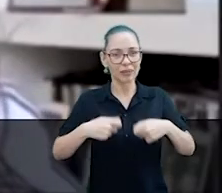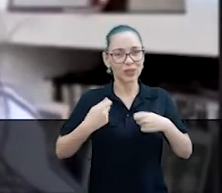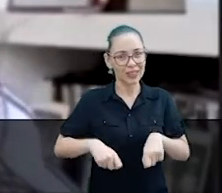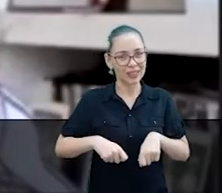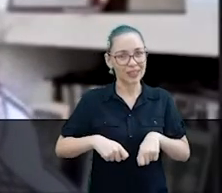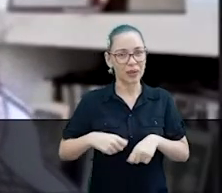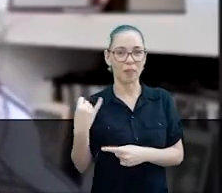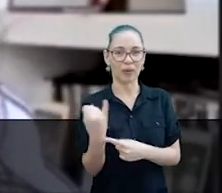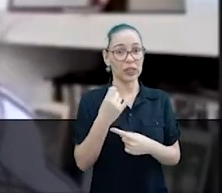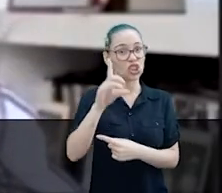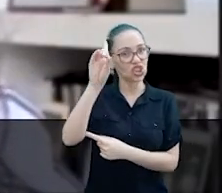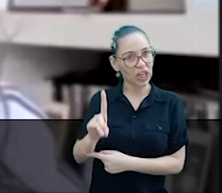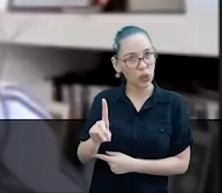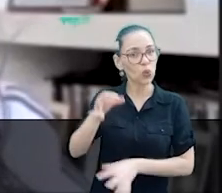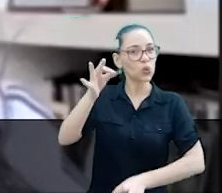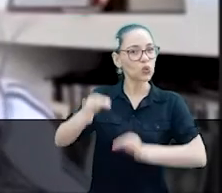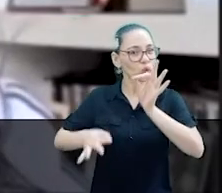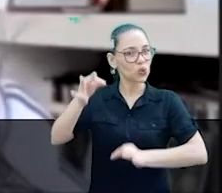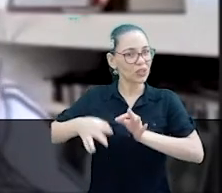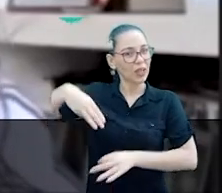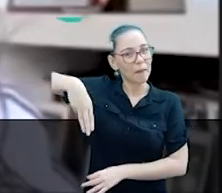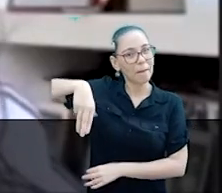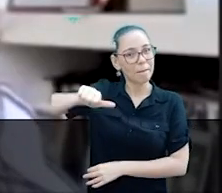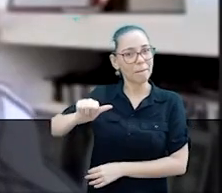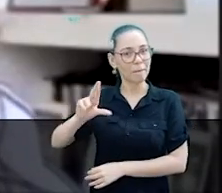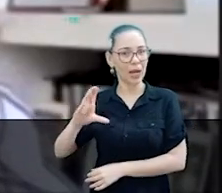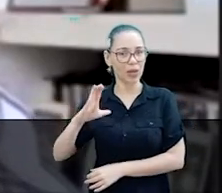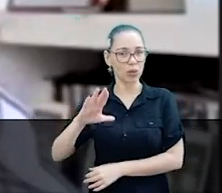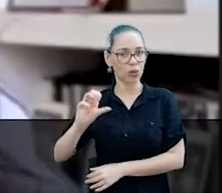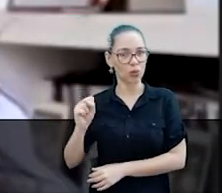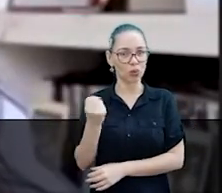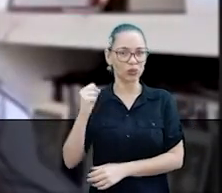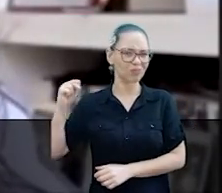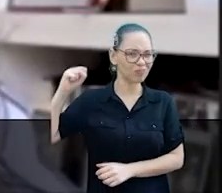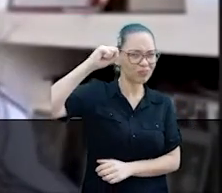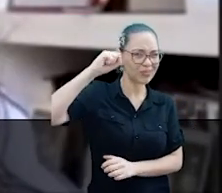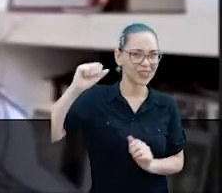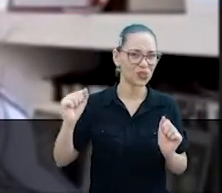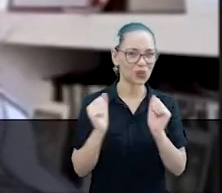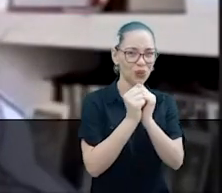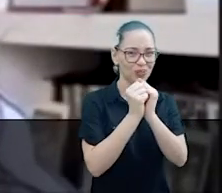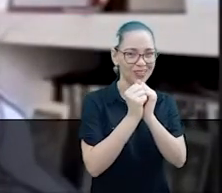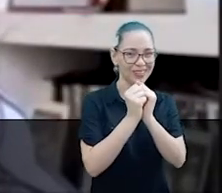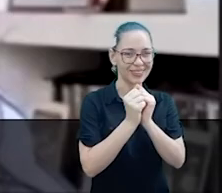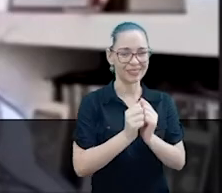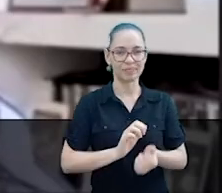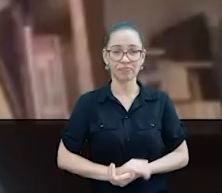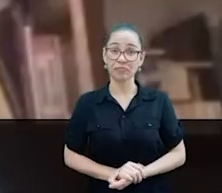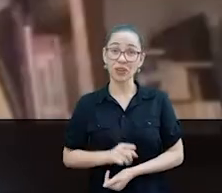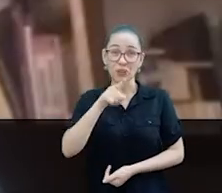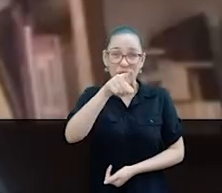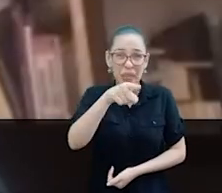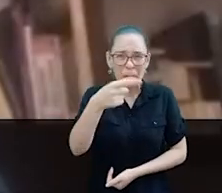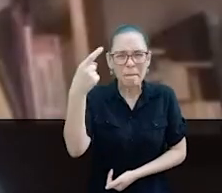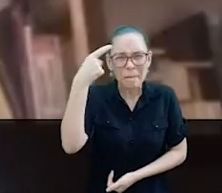do dicionário de Marcos Vinícius: direito e justiça. Marcos Vinícius, presente.